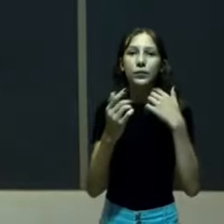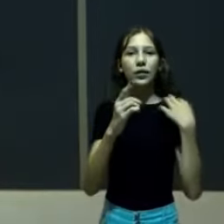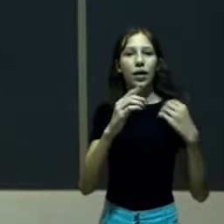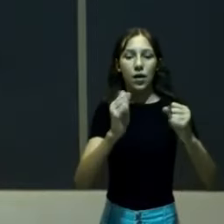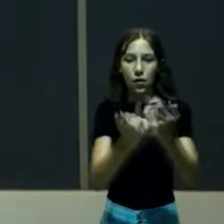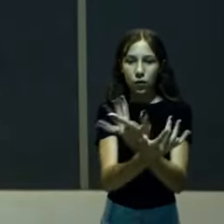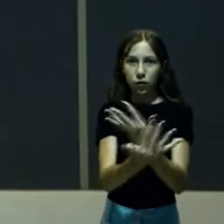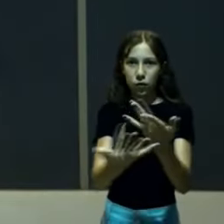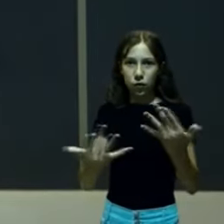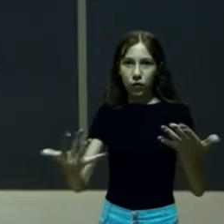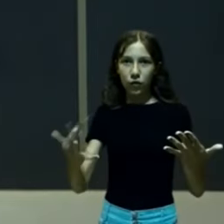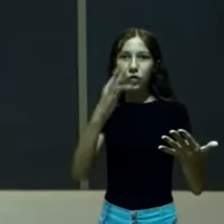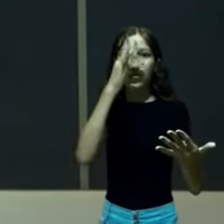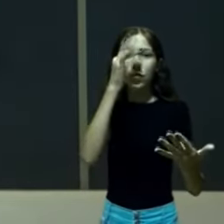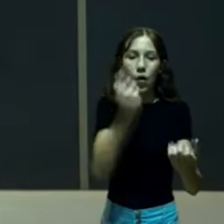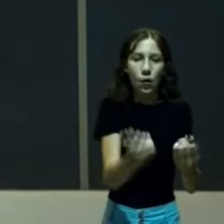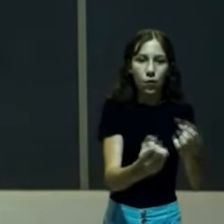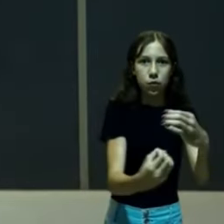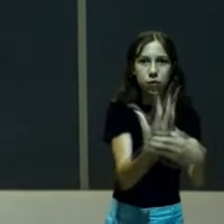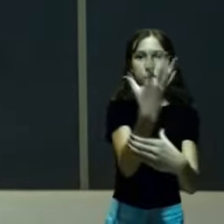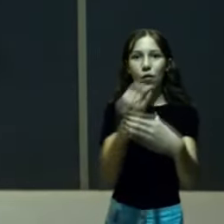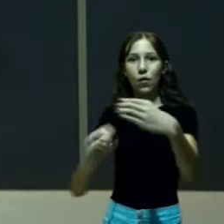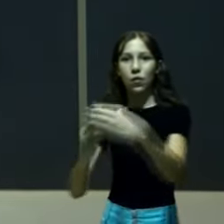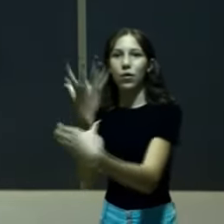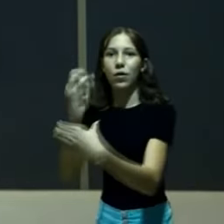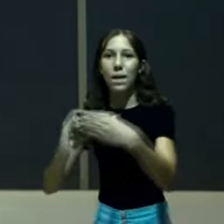Precisamos entender o que é ser generoso e temos que entender com Deus.